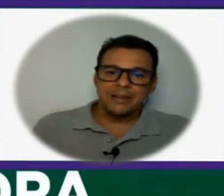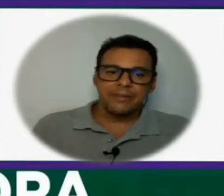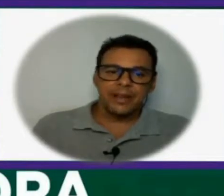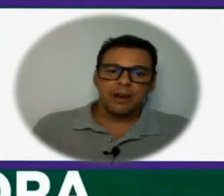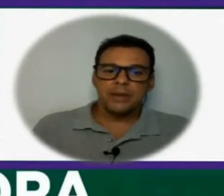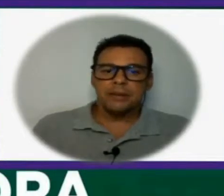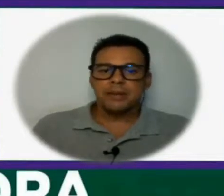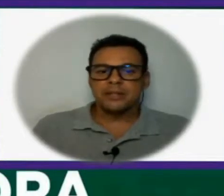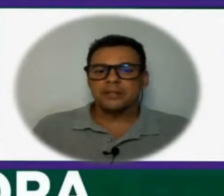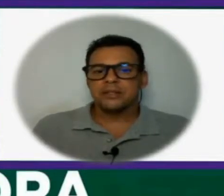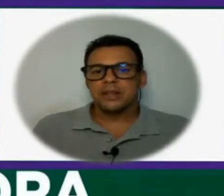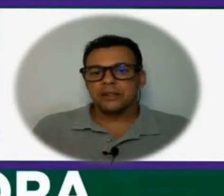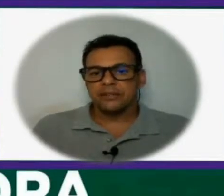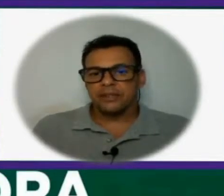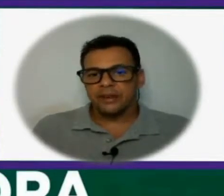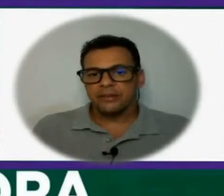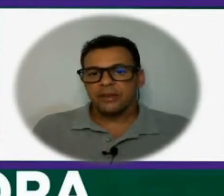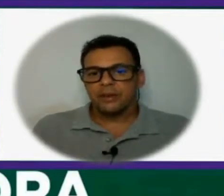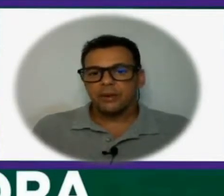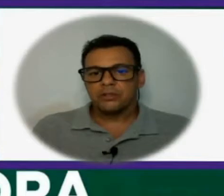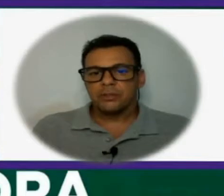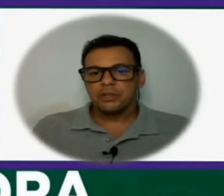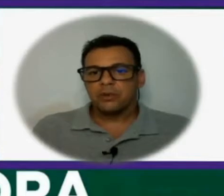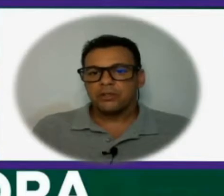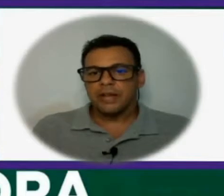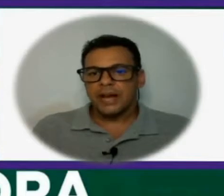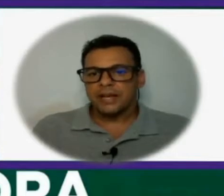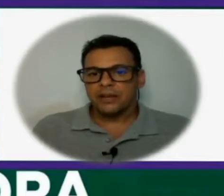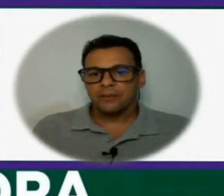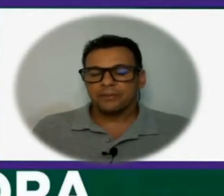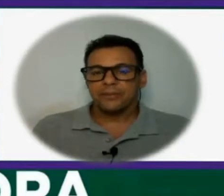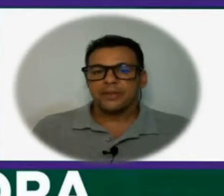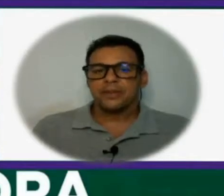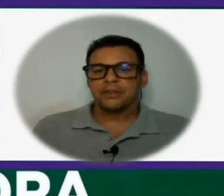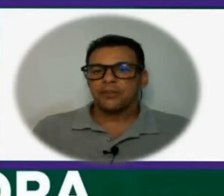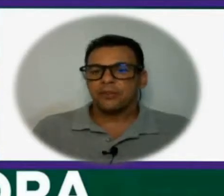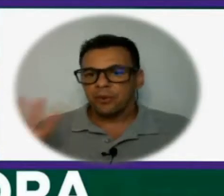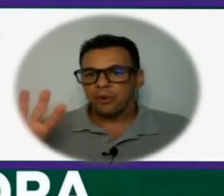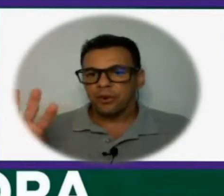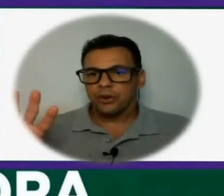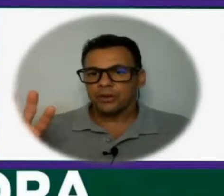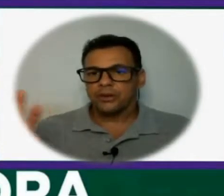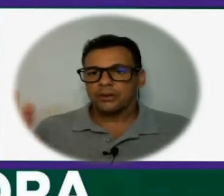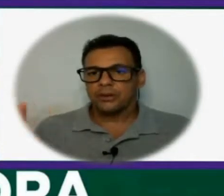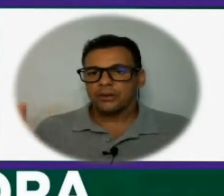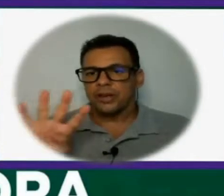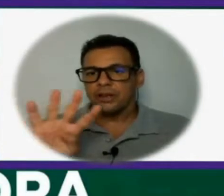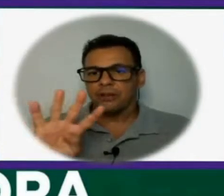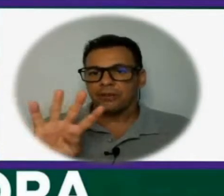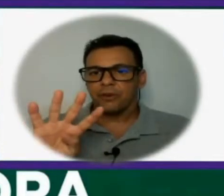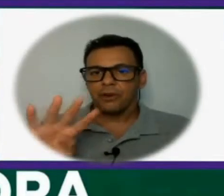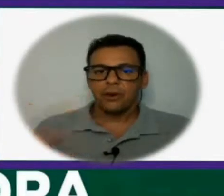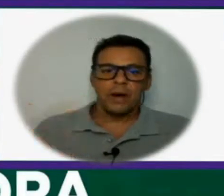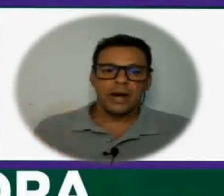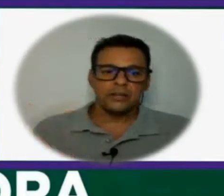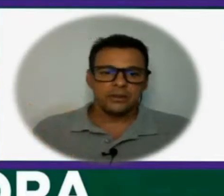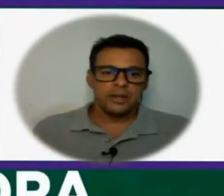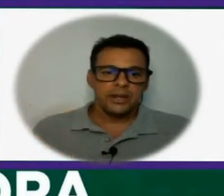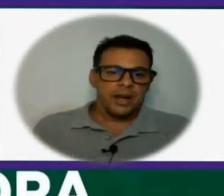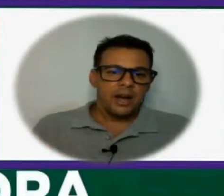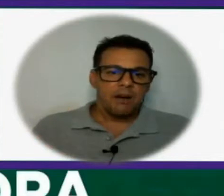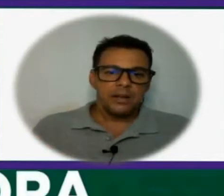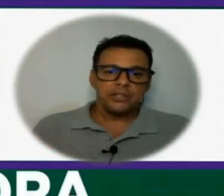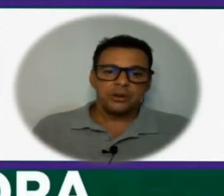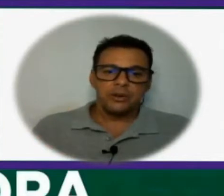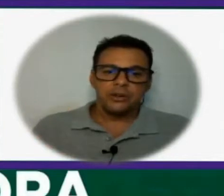many How many biscuits Are there? Quantos biscoitos Há aqui Four Ok? Four Quatro